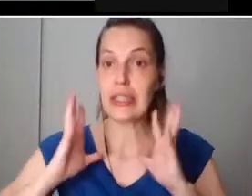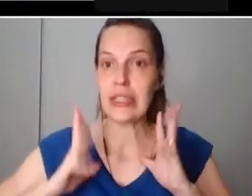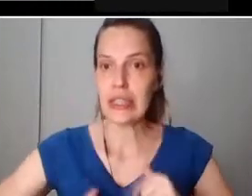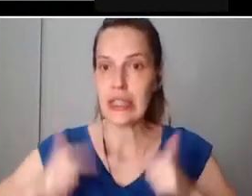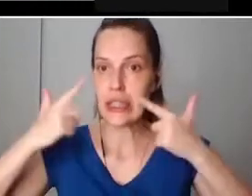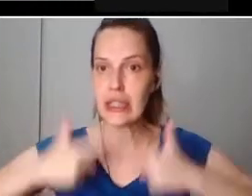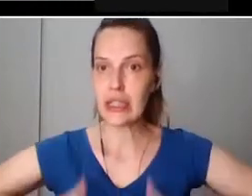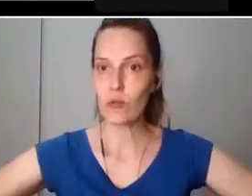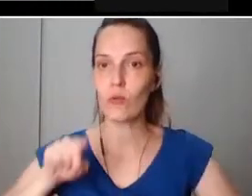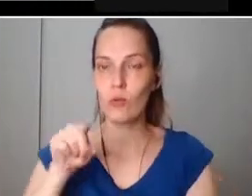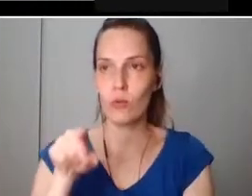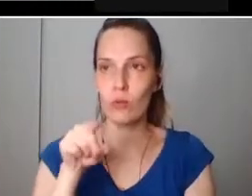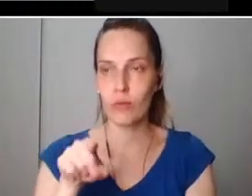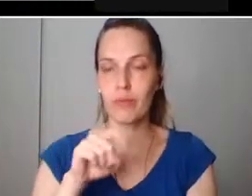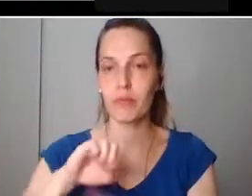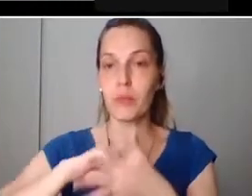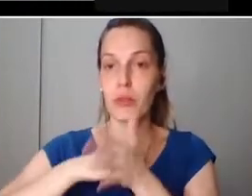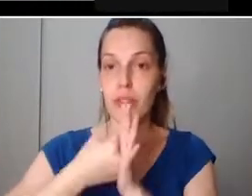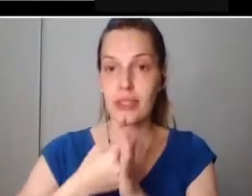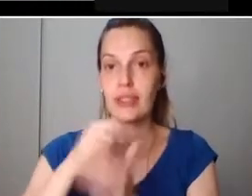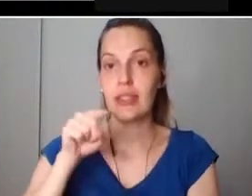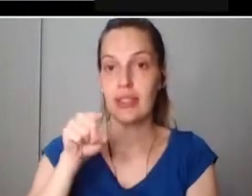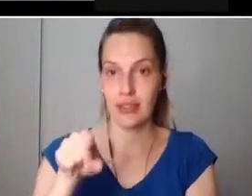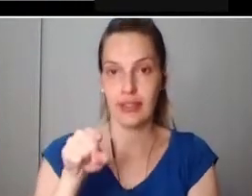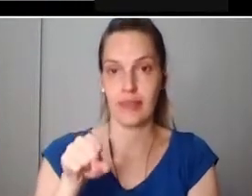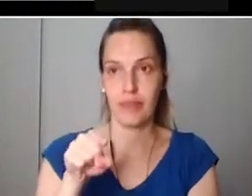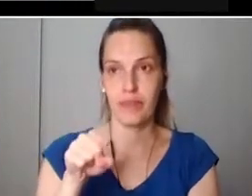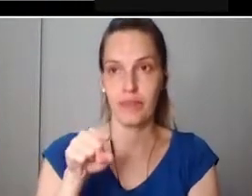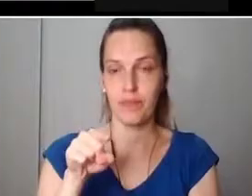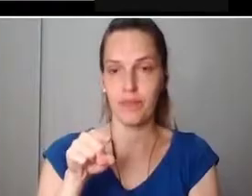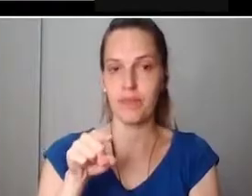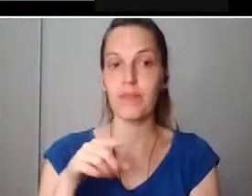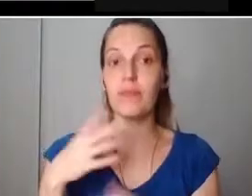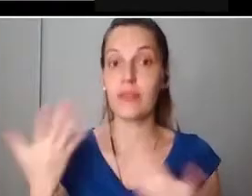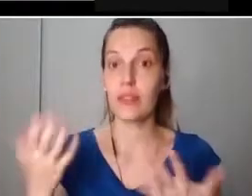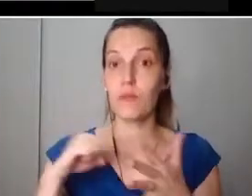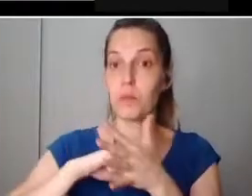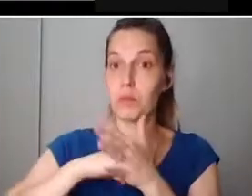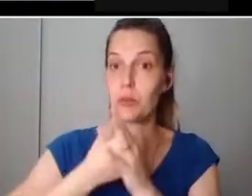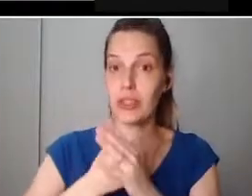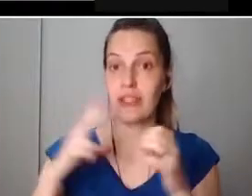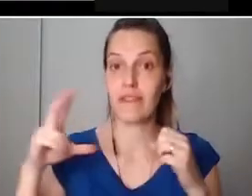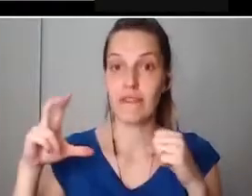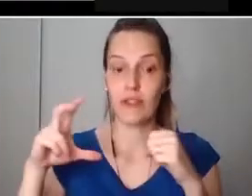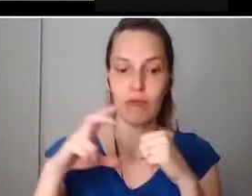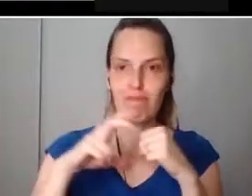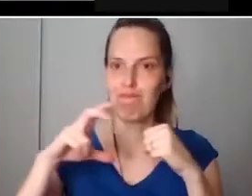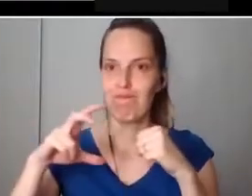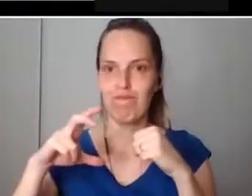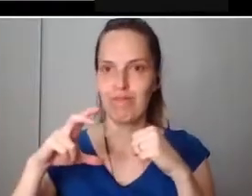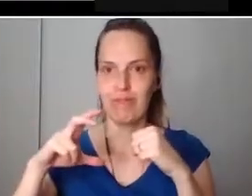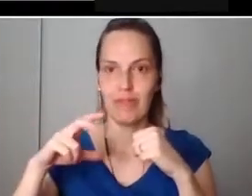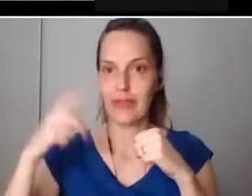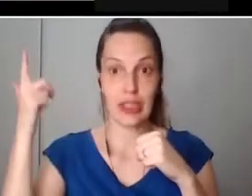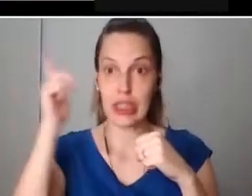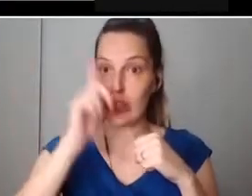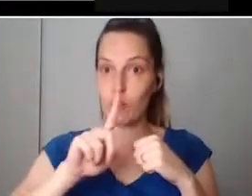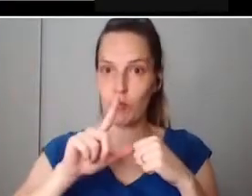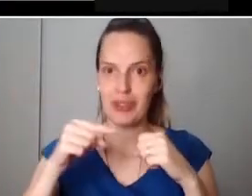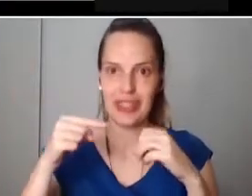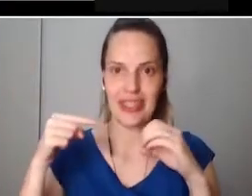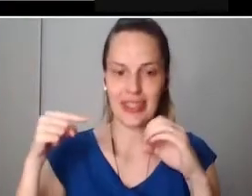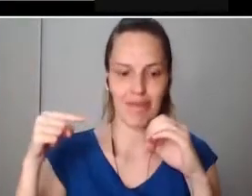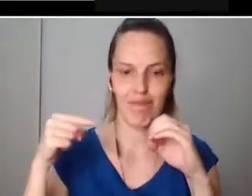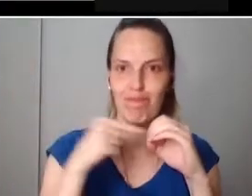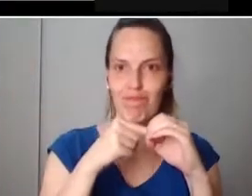a ligação do vírus no receptor. Então, bloqueia a entrada do vírus, promove que o vírus não, né, o detachment, quer